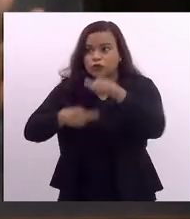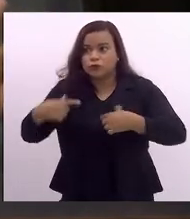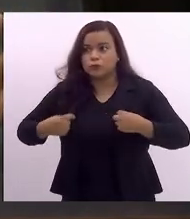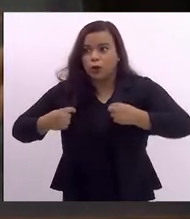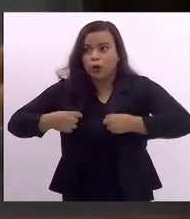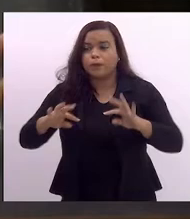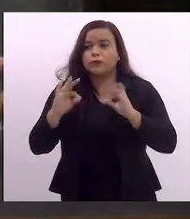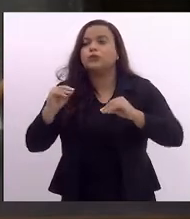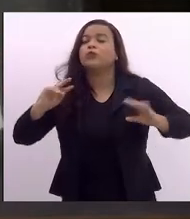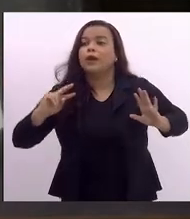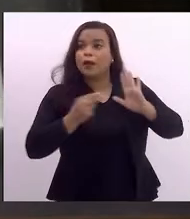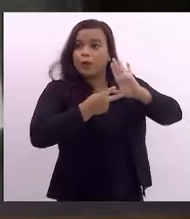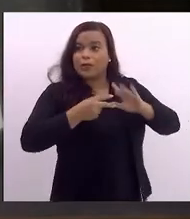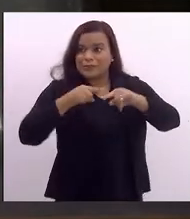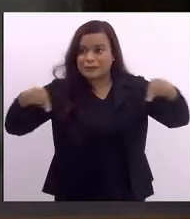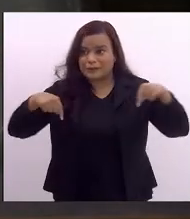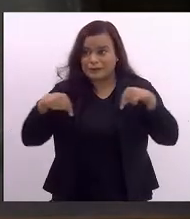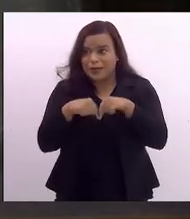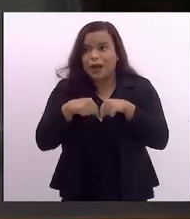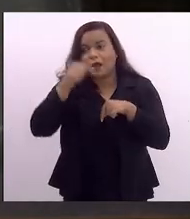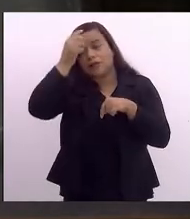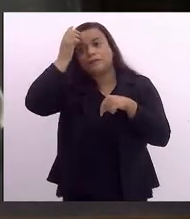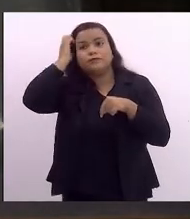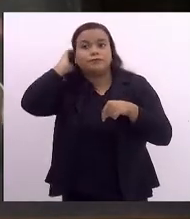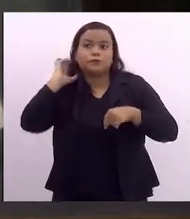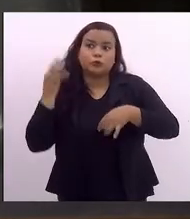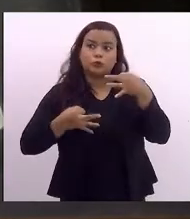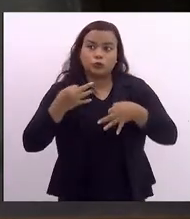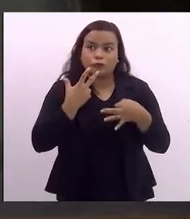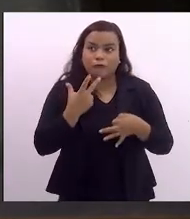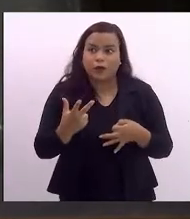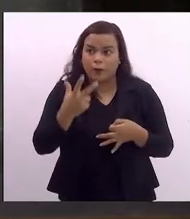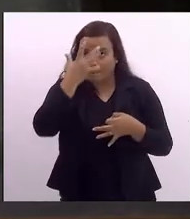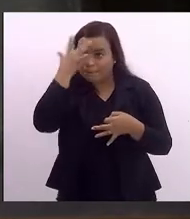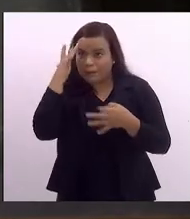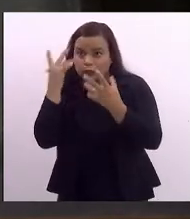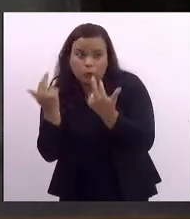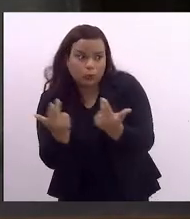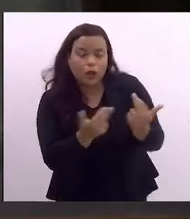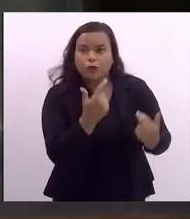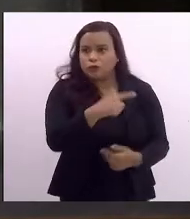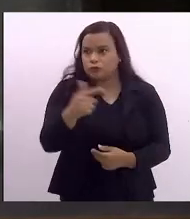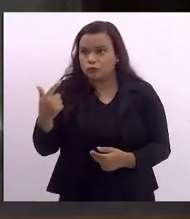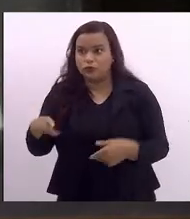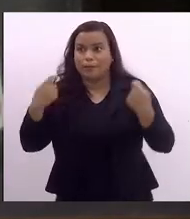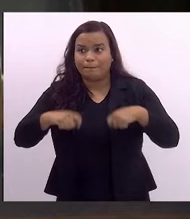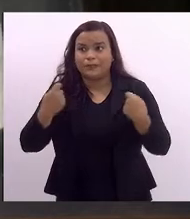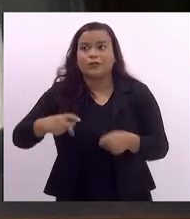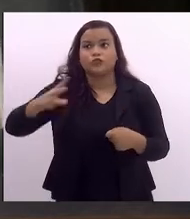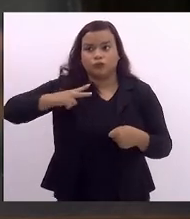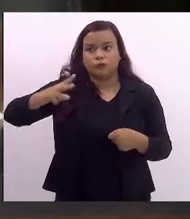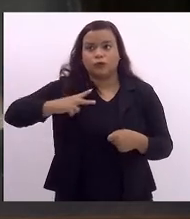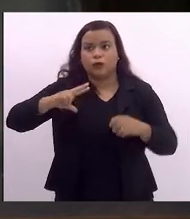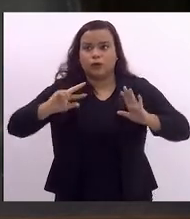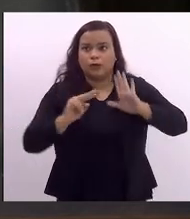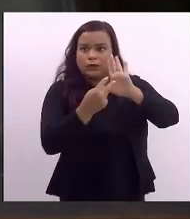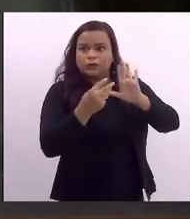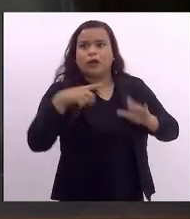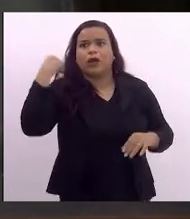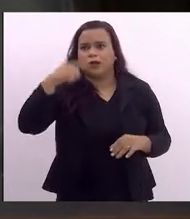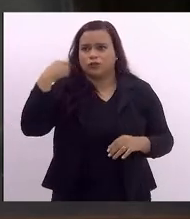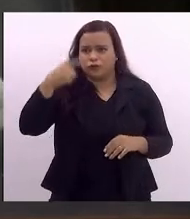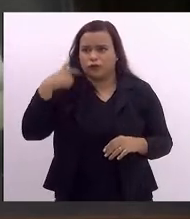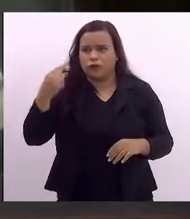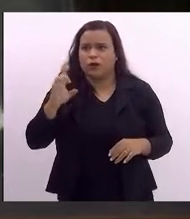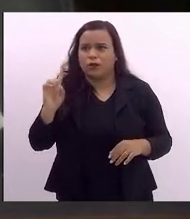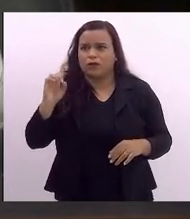reconhecimento, na sala de reconhecimento, o juiz alegou que não tinham pessoas semelhantes, queria fazer um reconhecimento individual. E o que a gente fez? Os advogados do